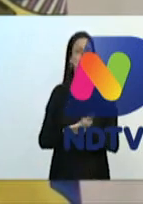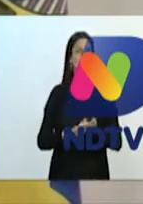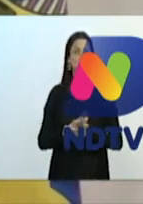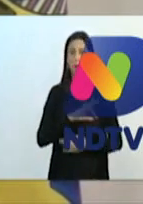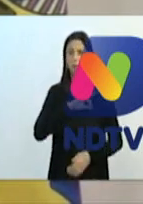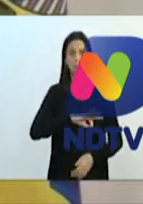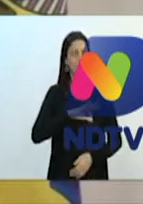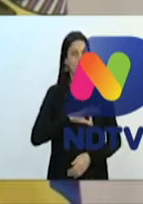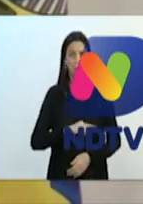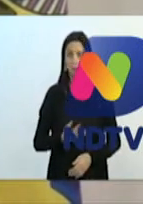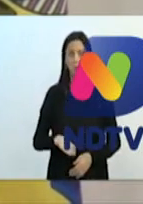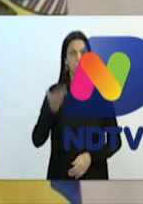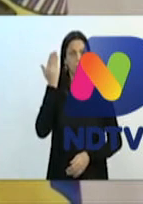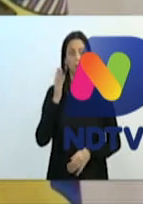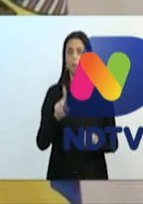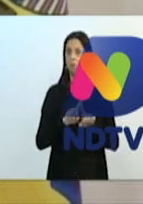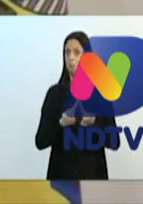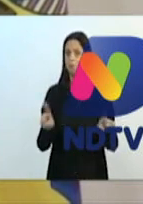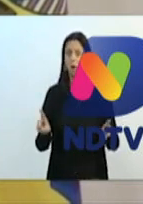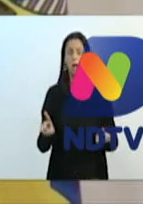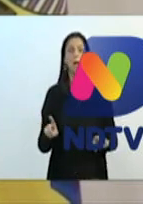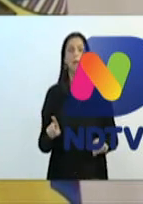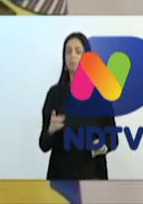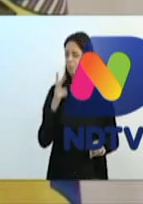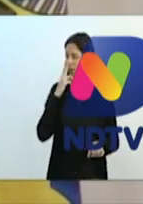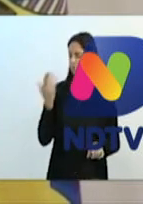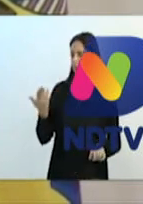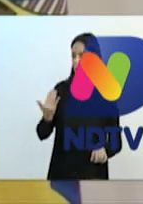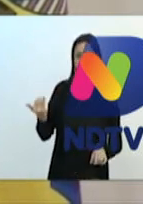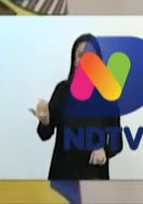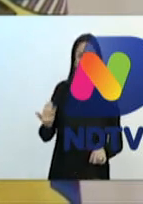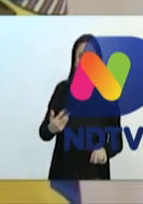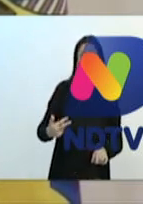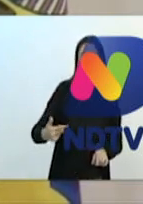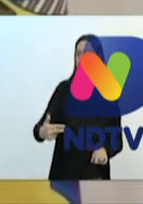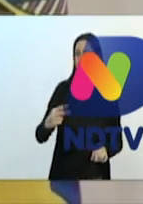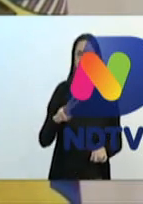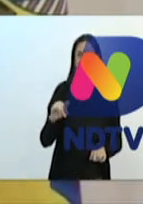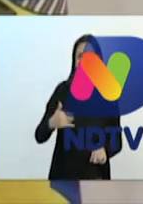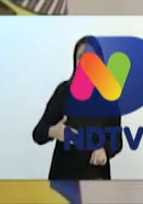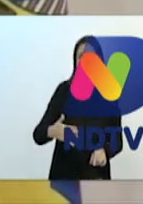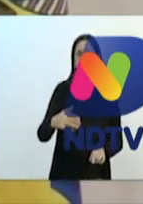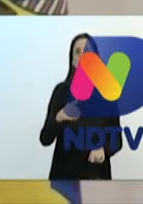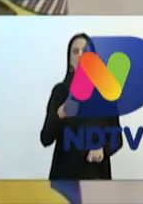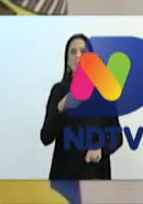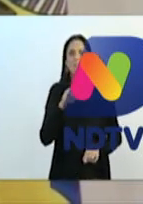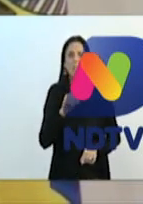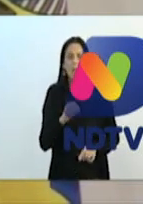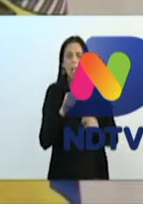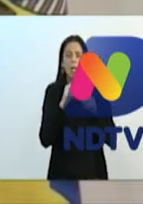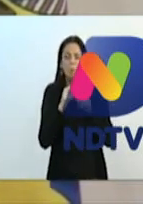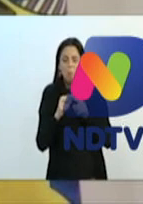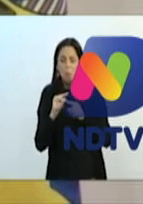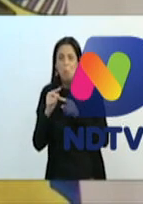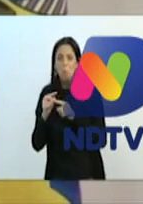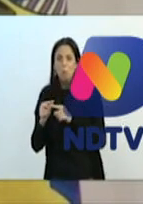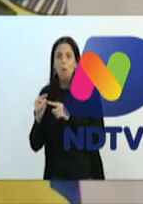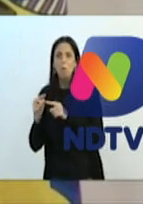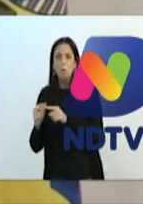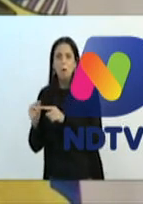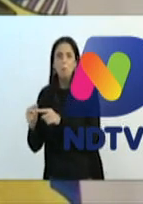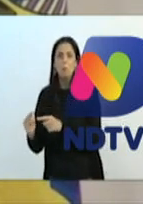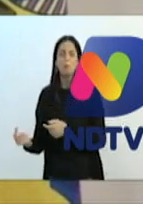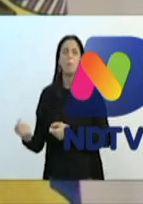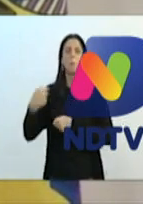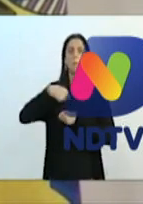do suplente também do PT, Roberto Morauer, que se inscreveu como representante. Ele fez pouco mais de 800 votos